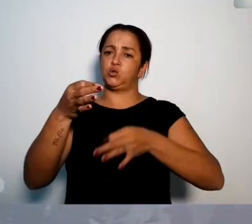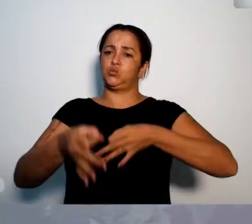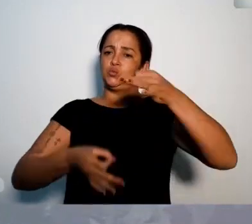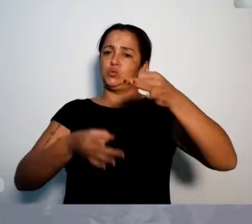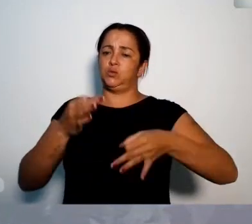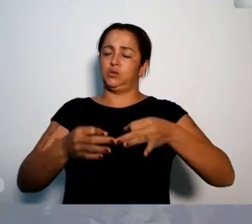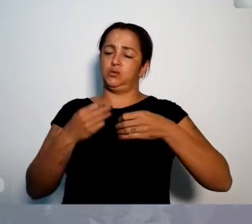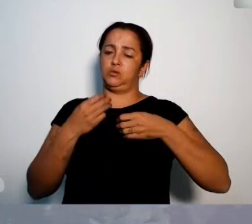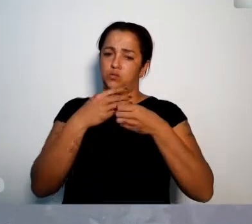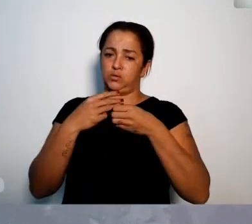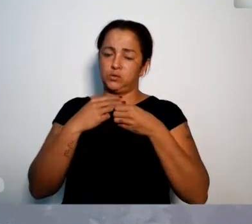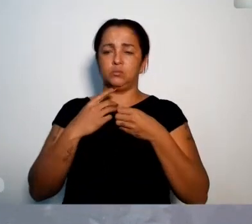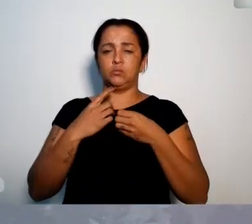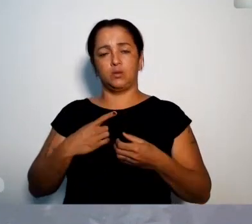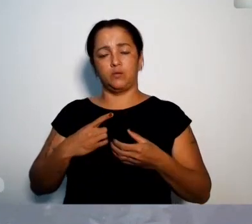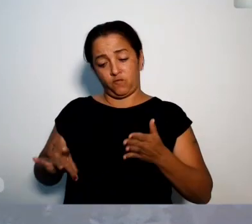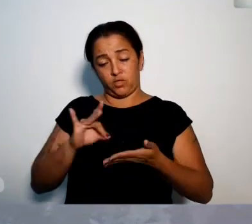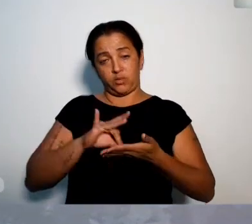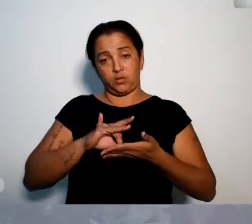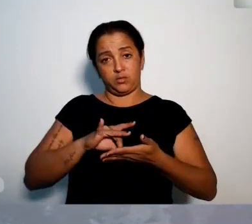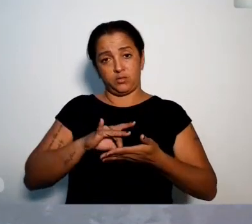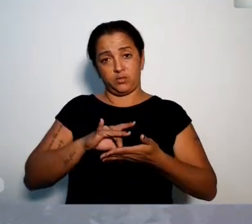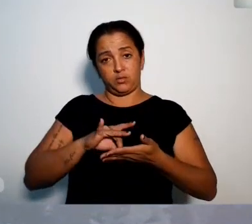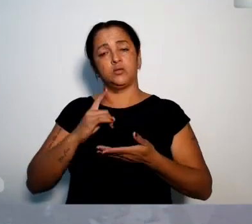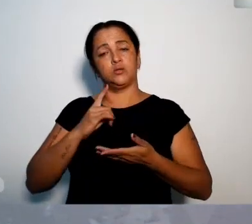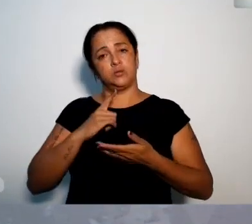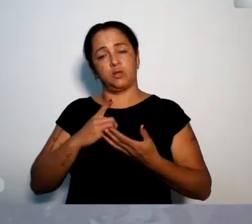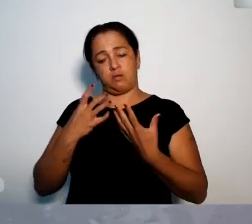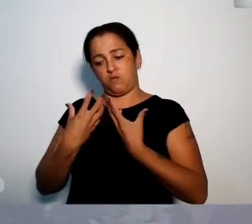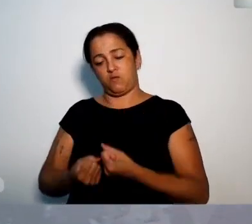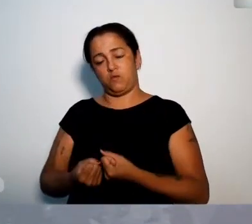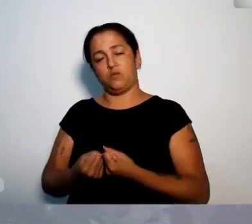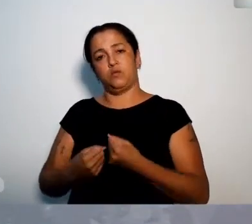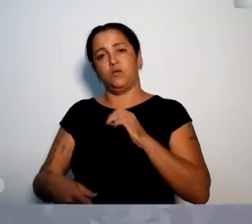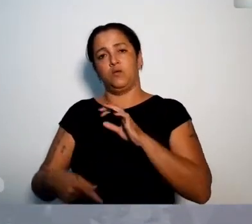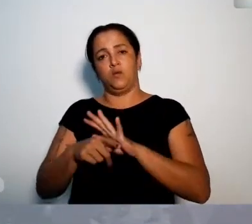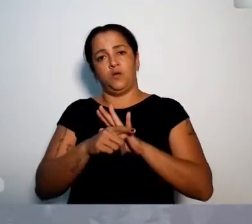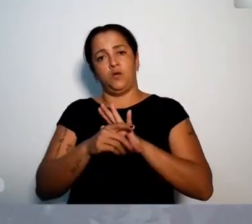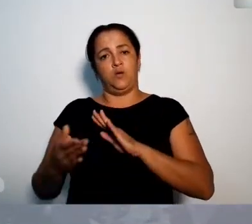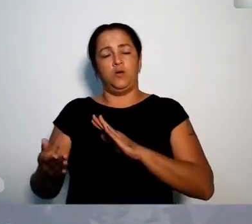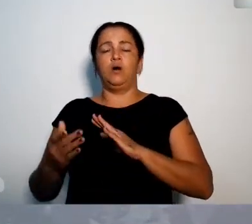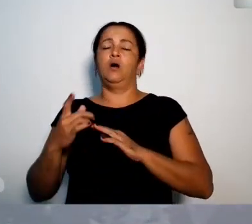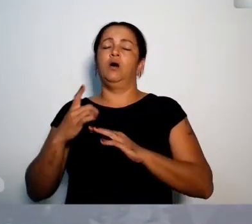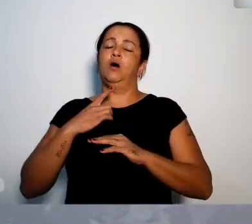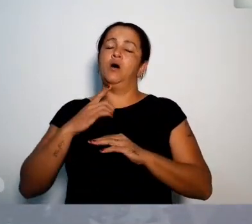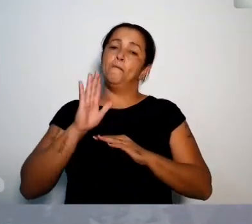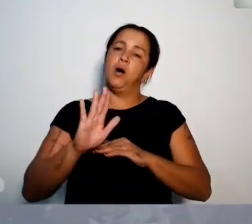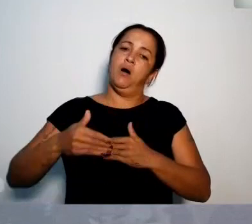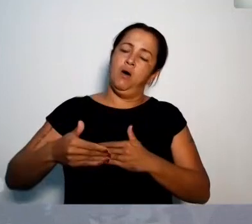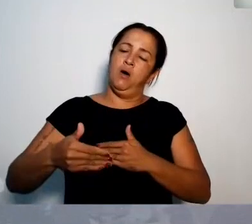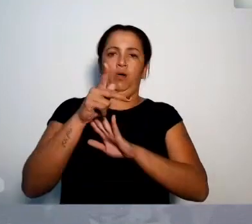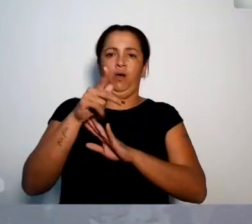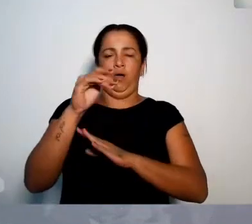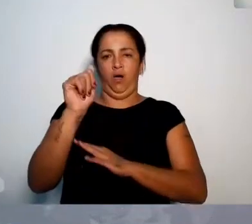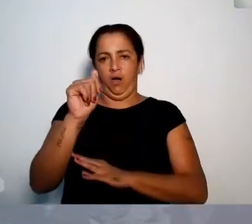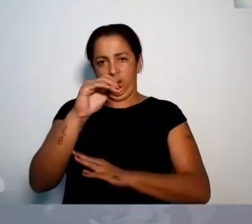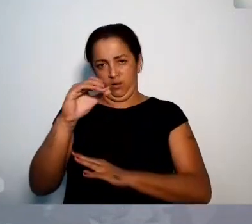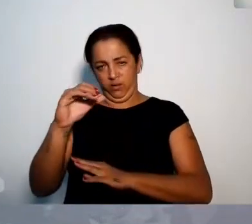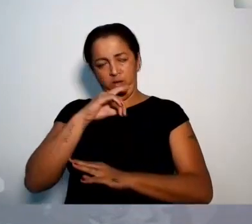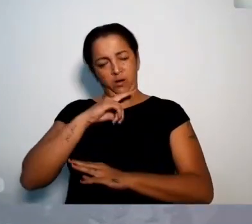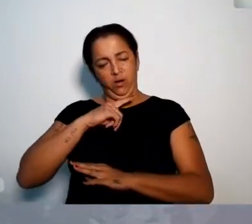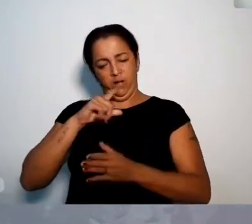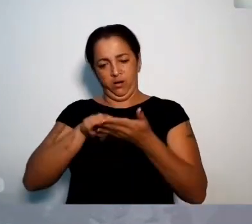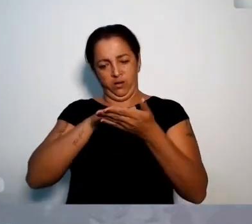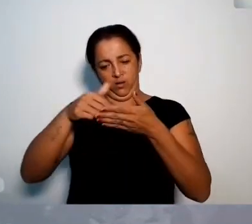é instituída e até reconhecida pela Justiça, mas através da PEC que pode ser colocada em votação